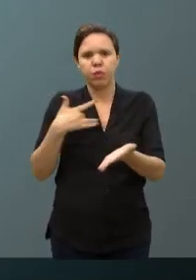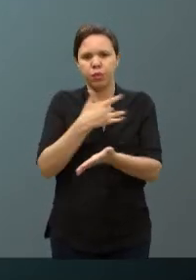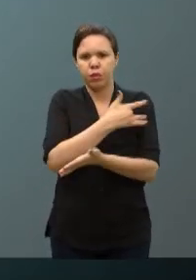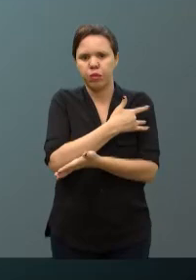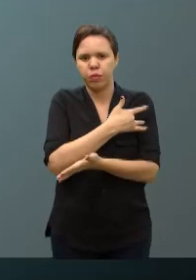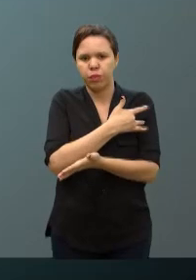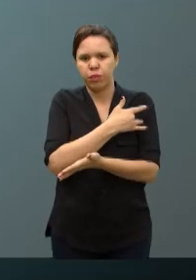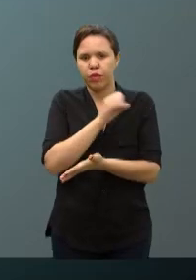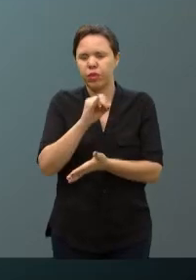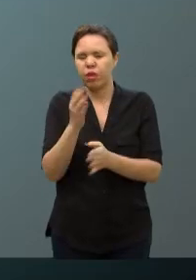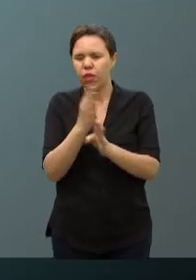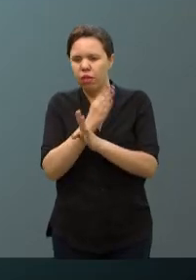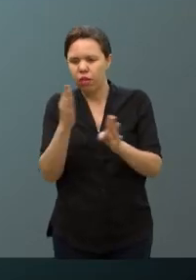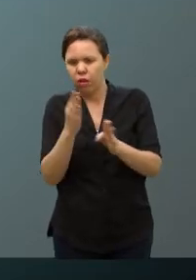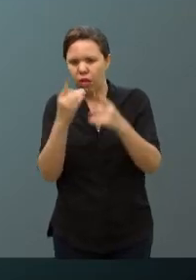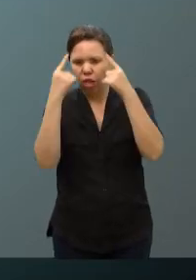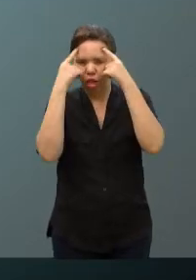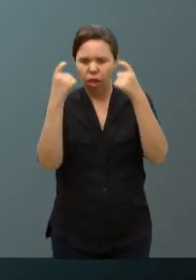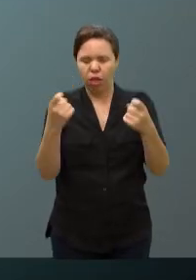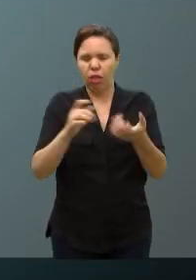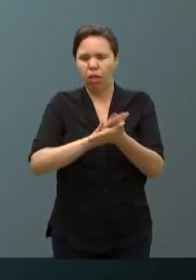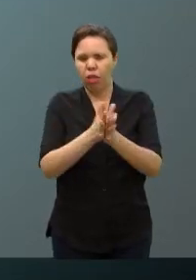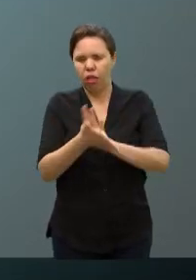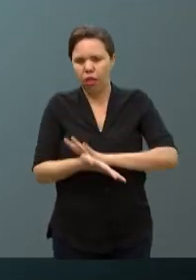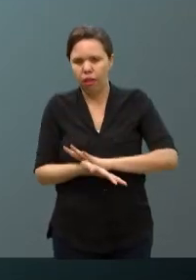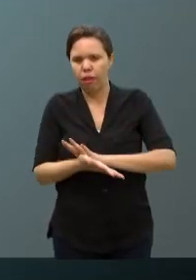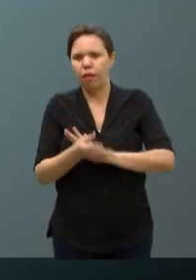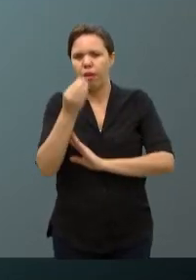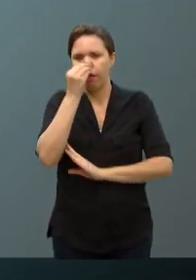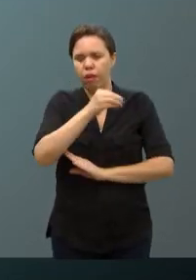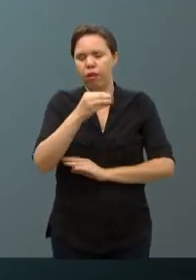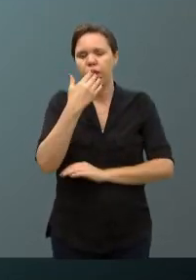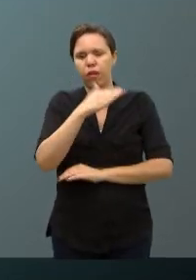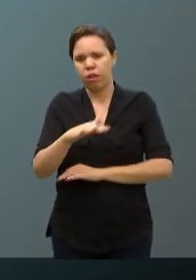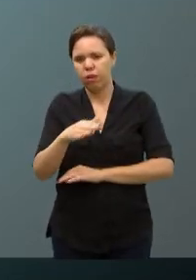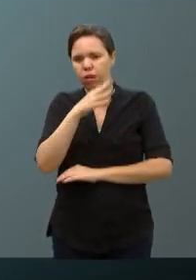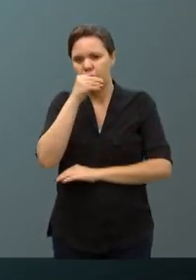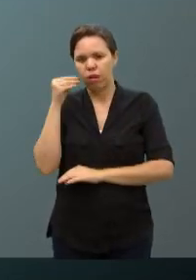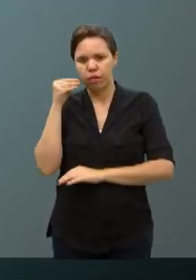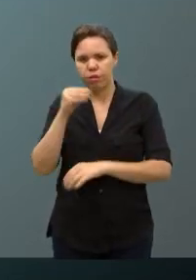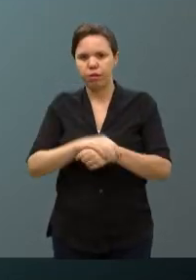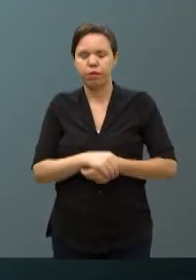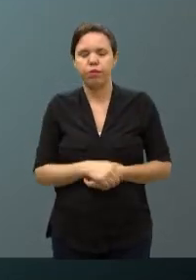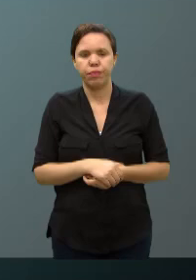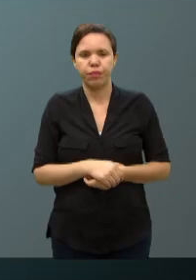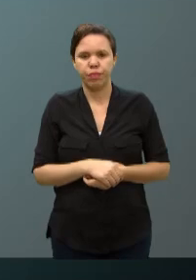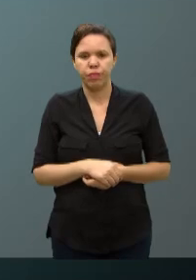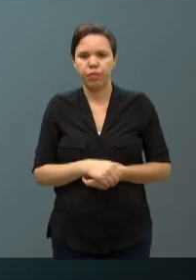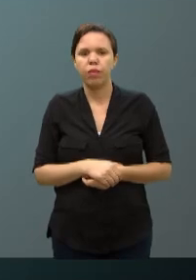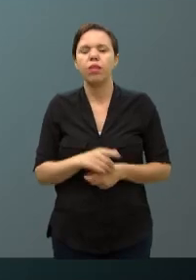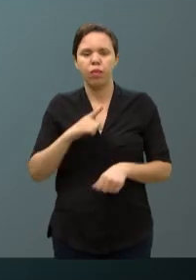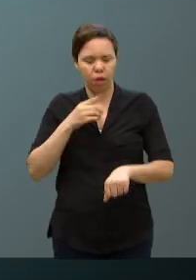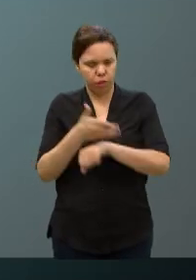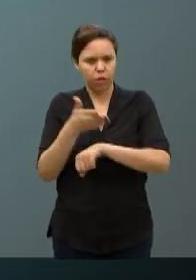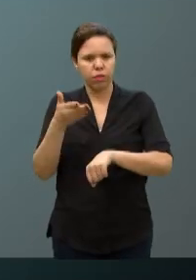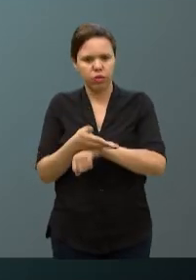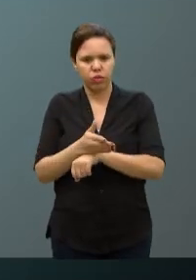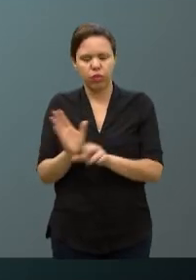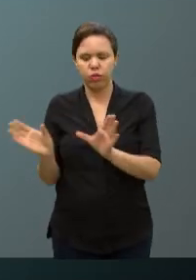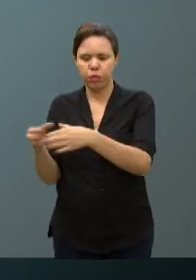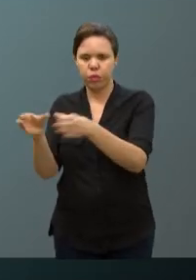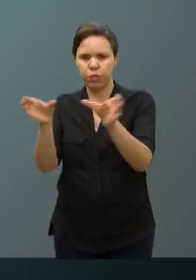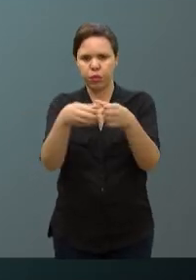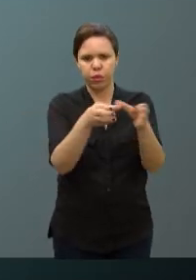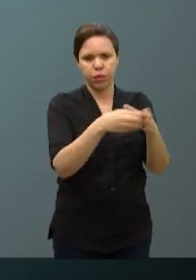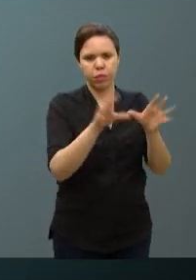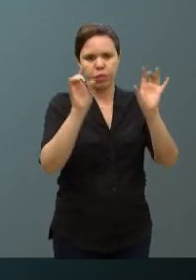casos suspeitos de violência ou maus tratos a criança e adolescentes. Tem participado de diversas comissões